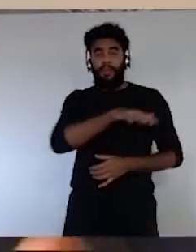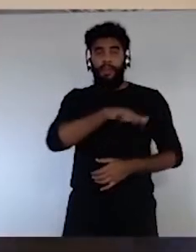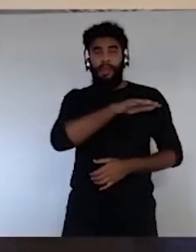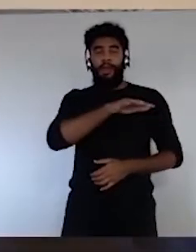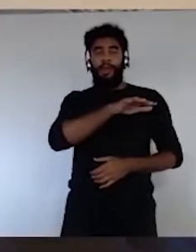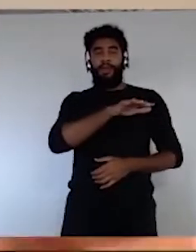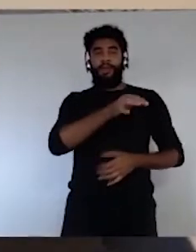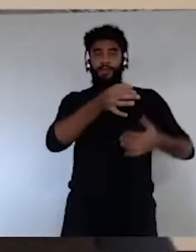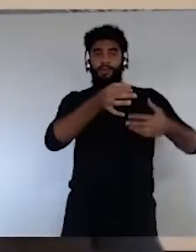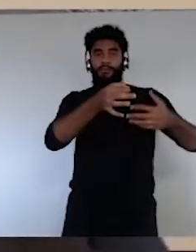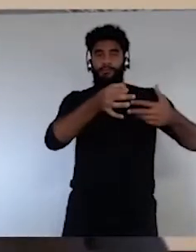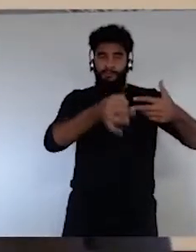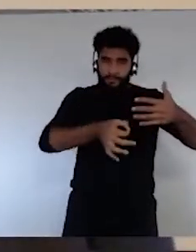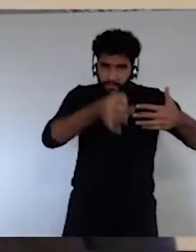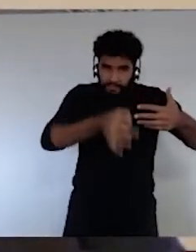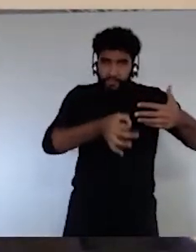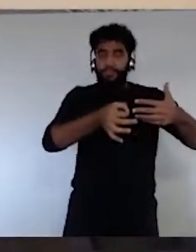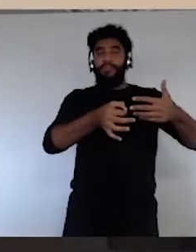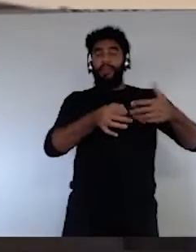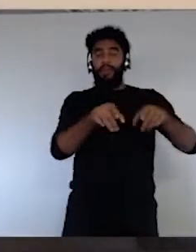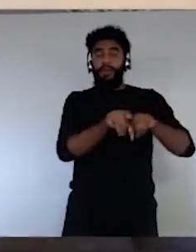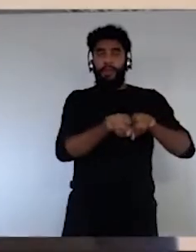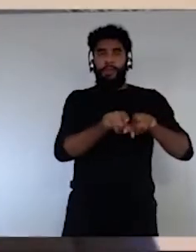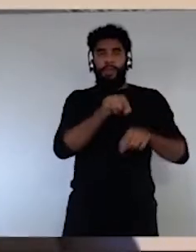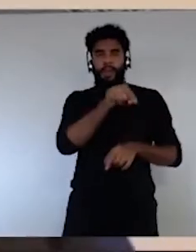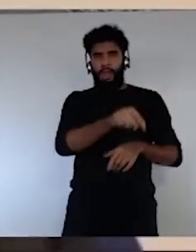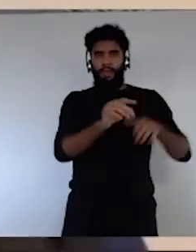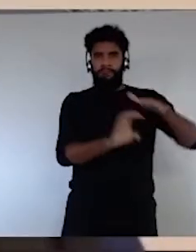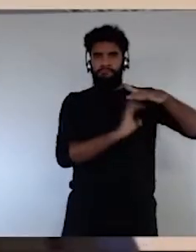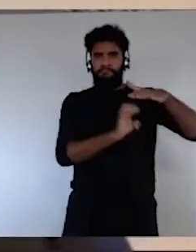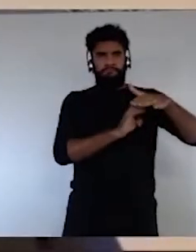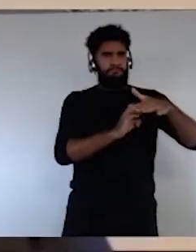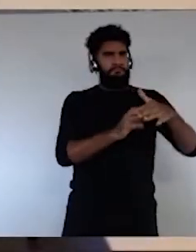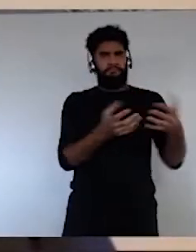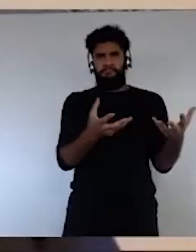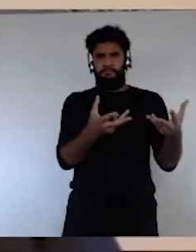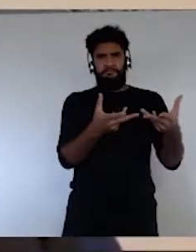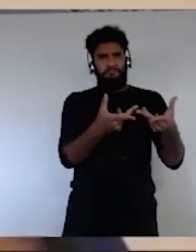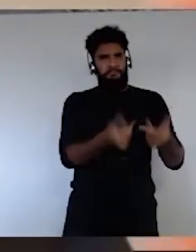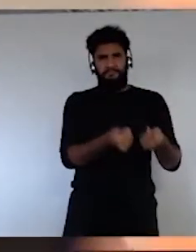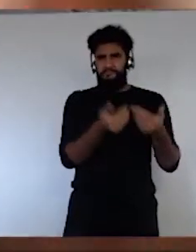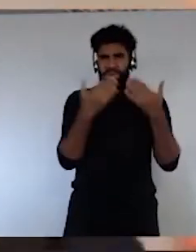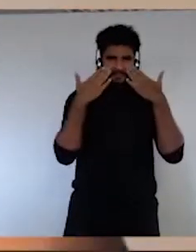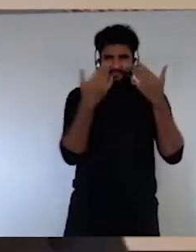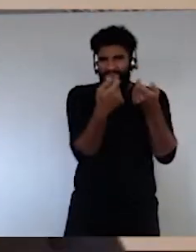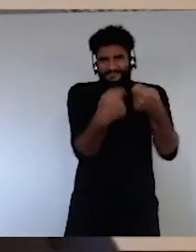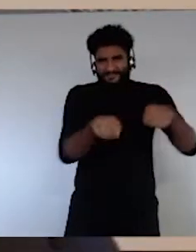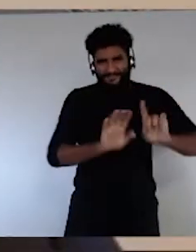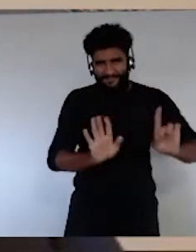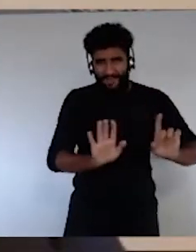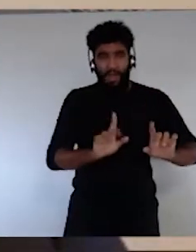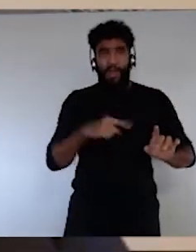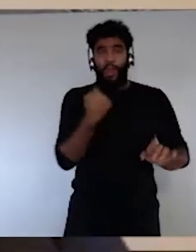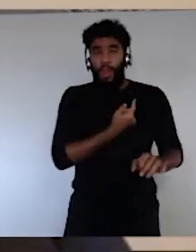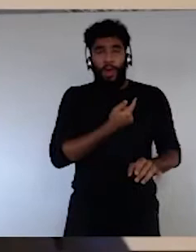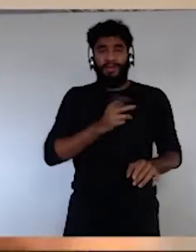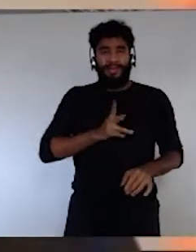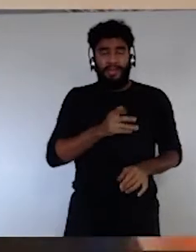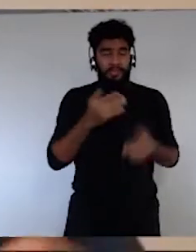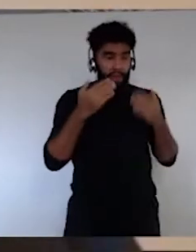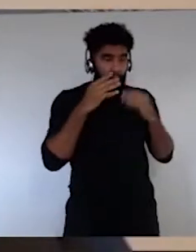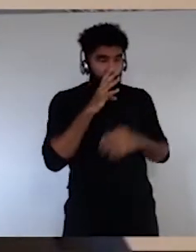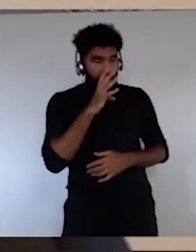Neto, cujo escritório dispensa qualquer apresentação. Todos nós sempre admiramos, não